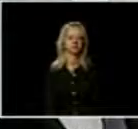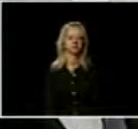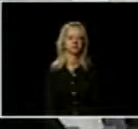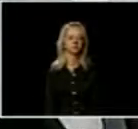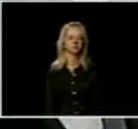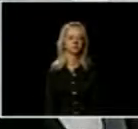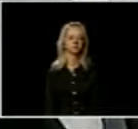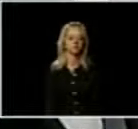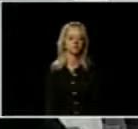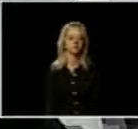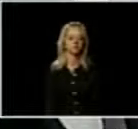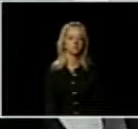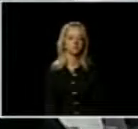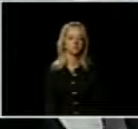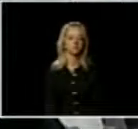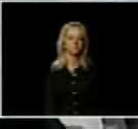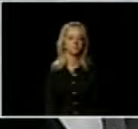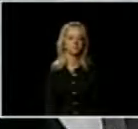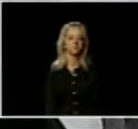Taubaté.